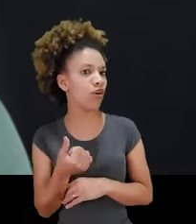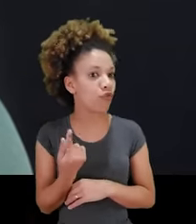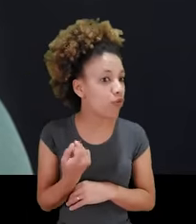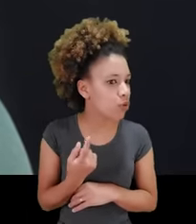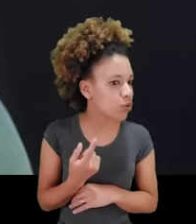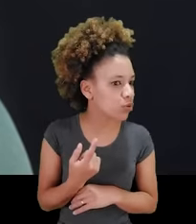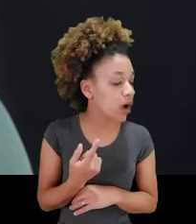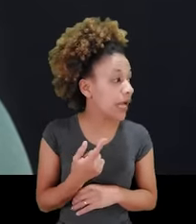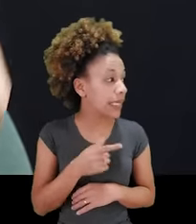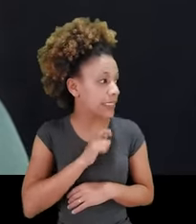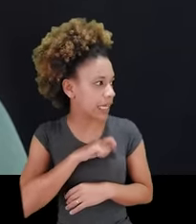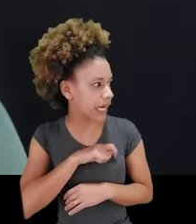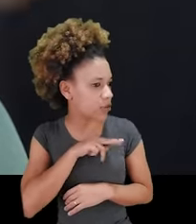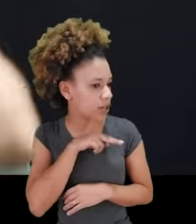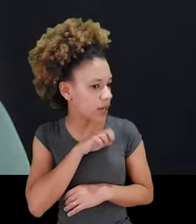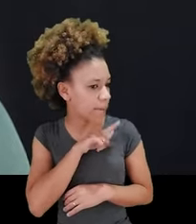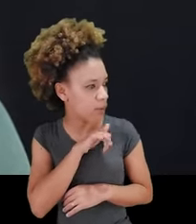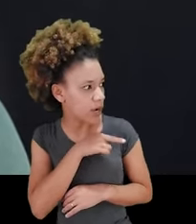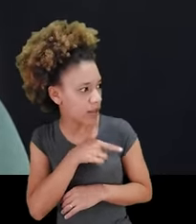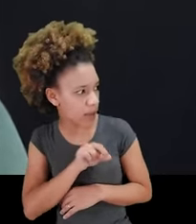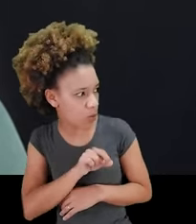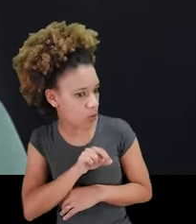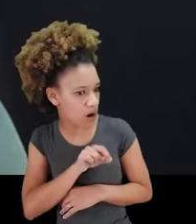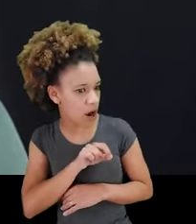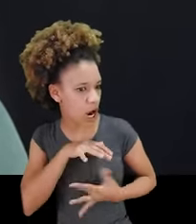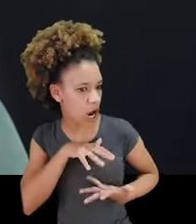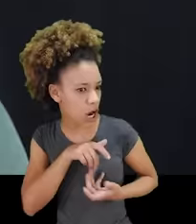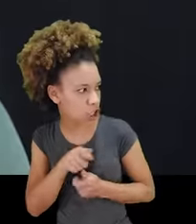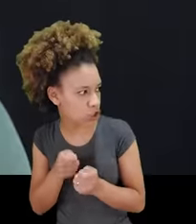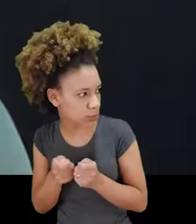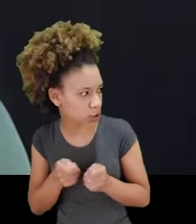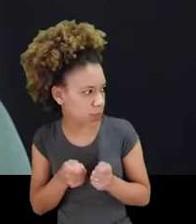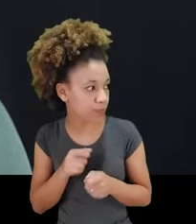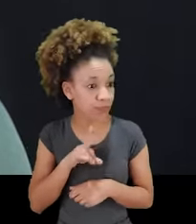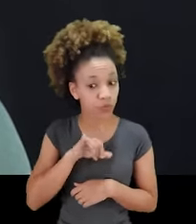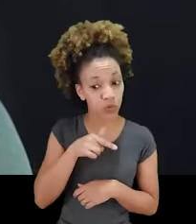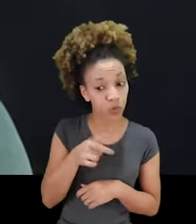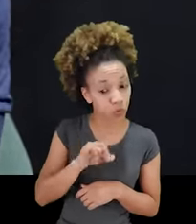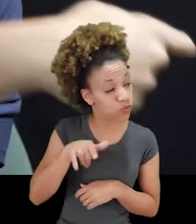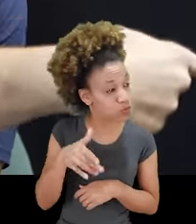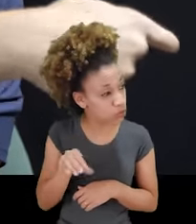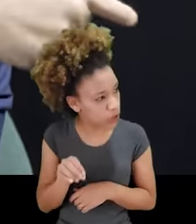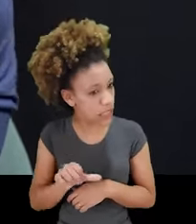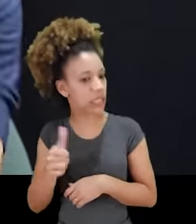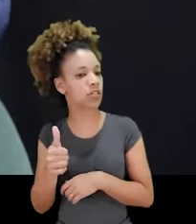Napoleão. Napoleão dominou o mundo. Dom João VI falou, não, fica aí. Ele veio pro